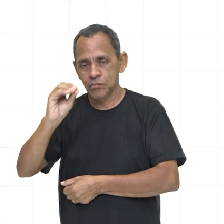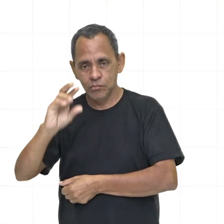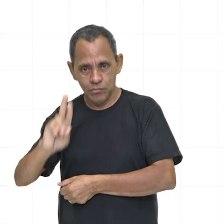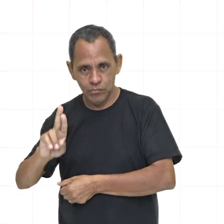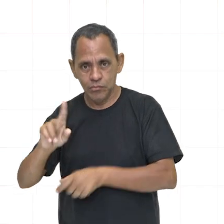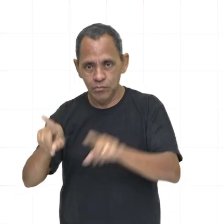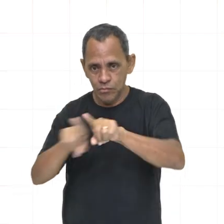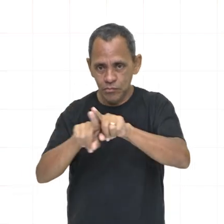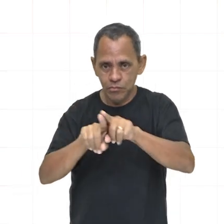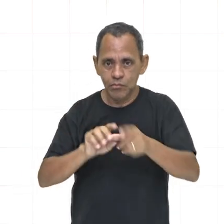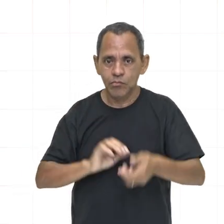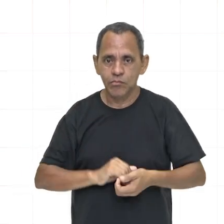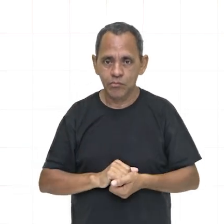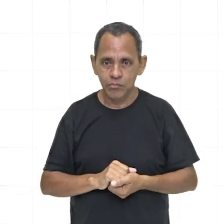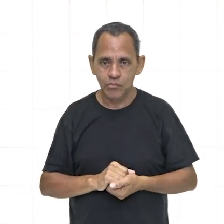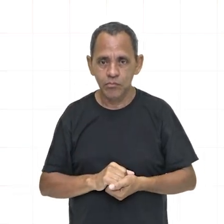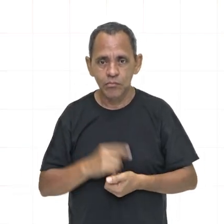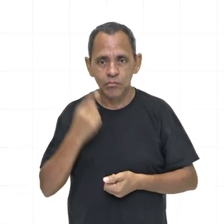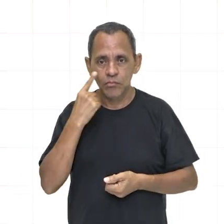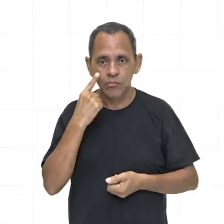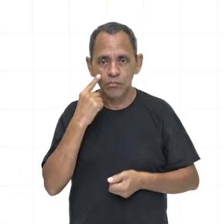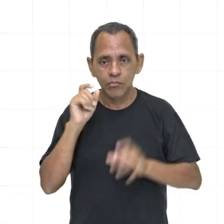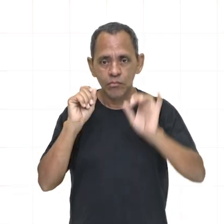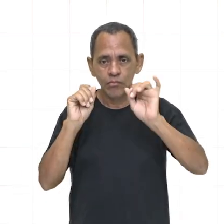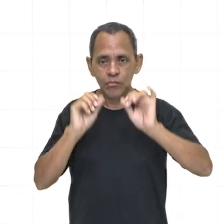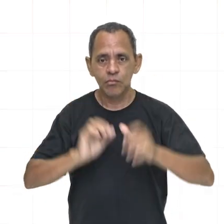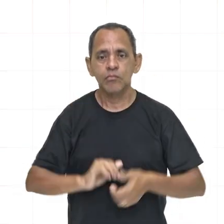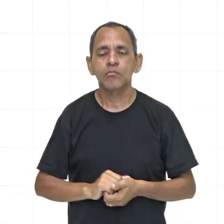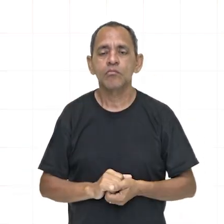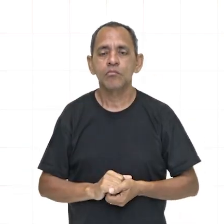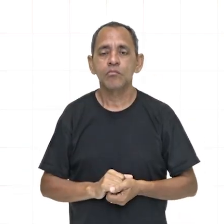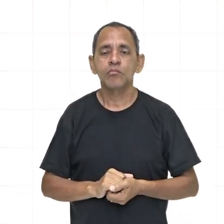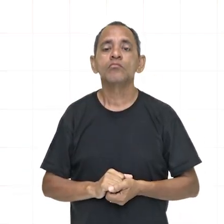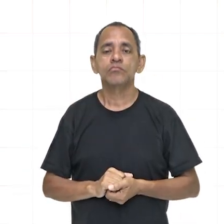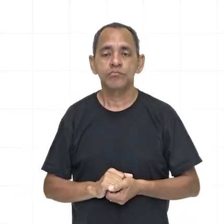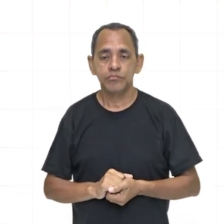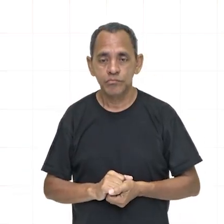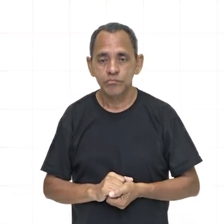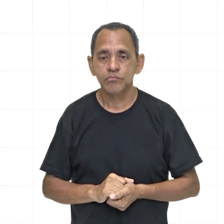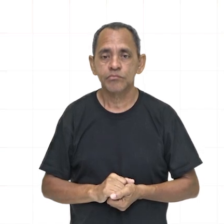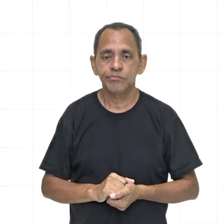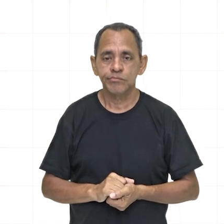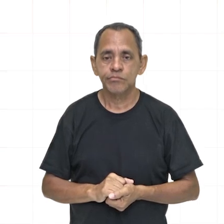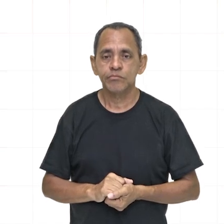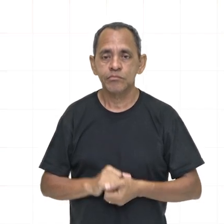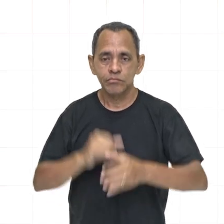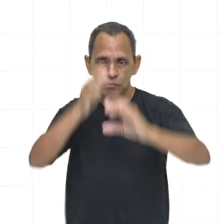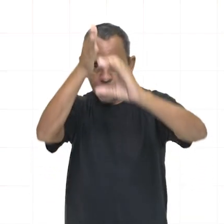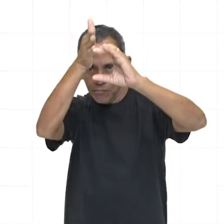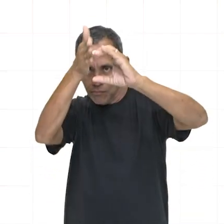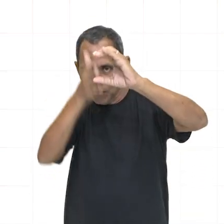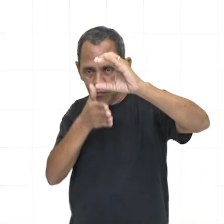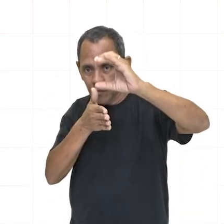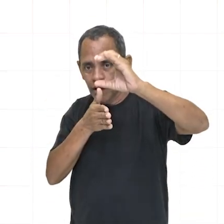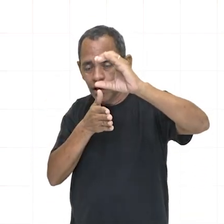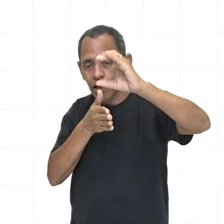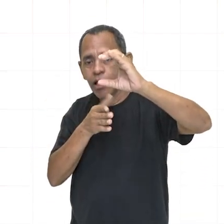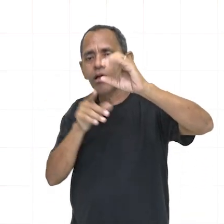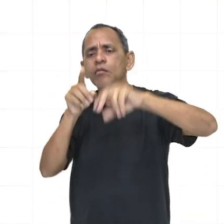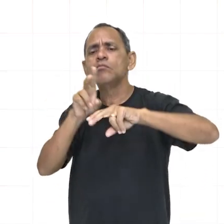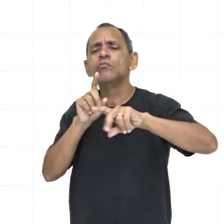aí observem o seguinte, gente, esse meridiano de Greenwich está lá porque aqueles cientistas